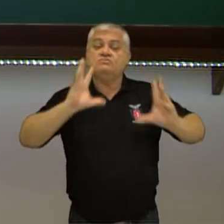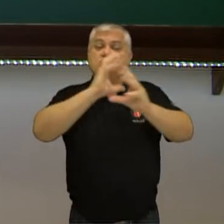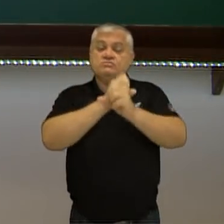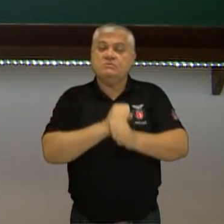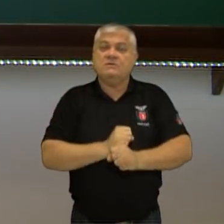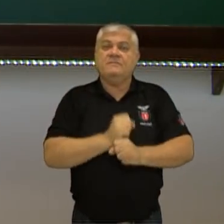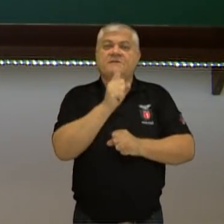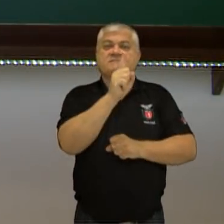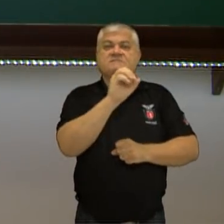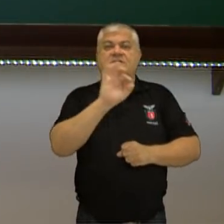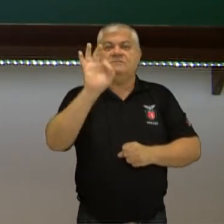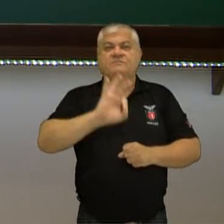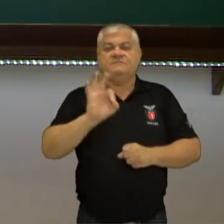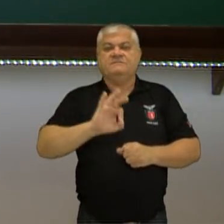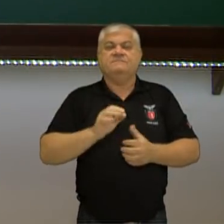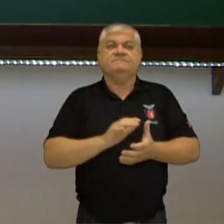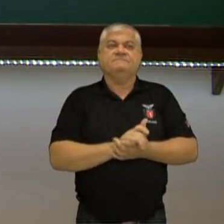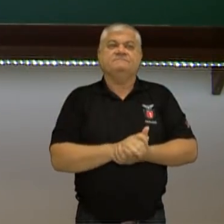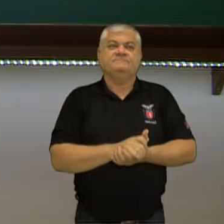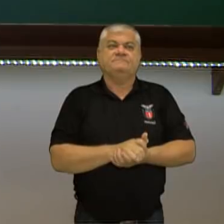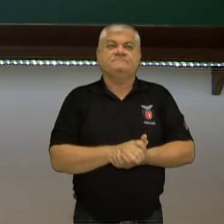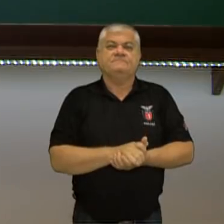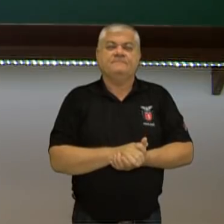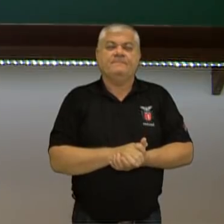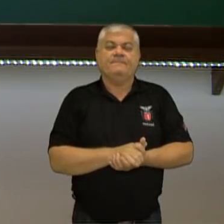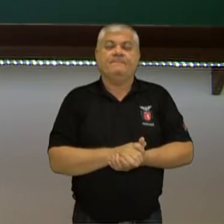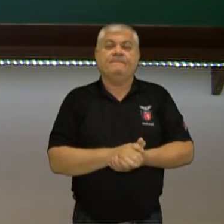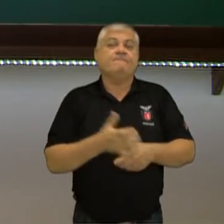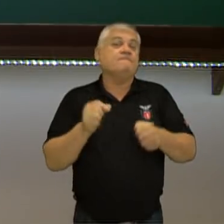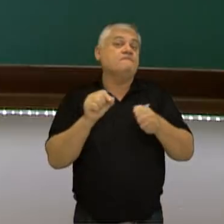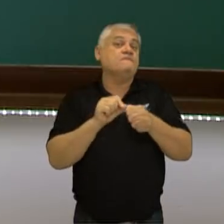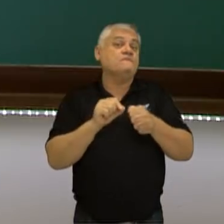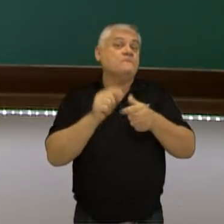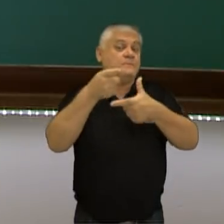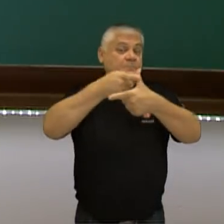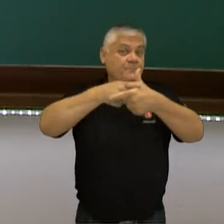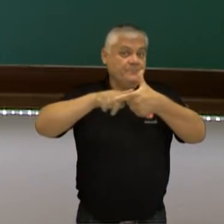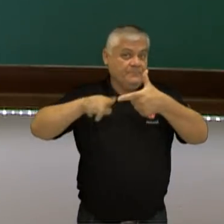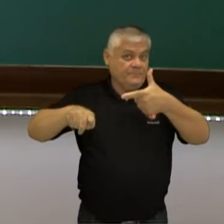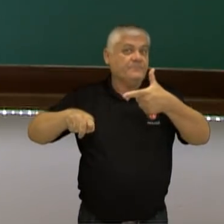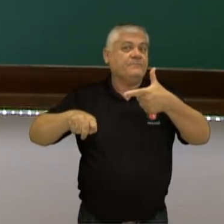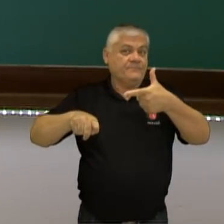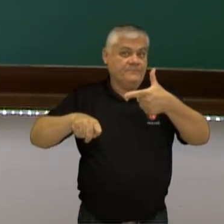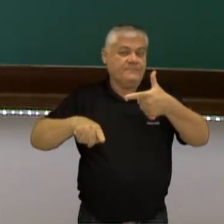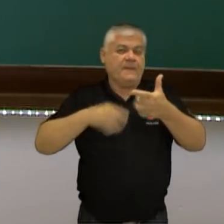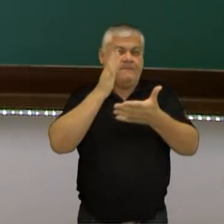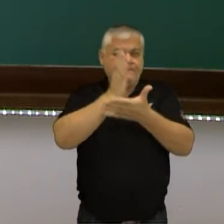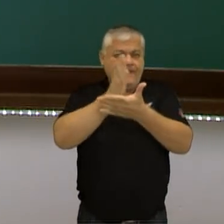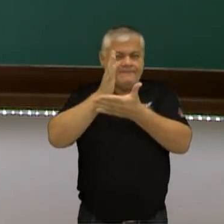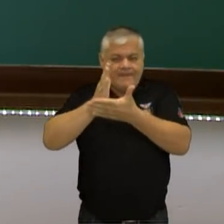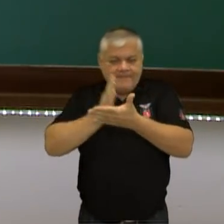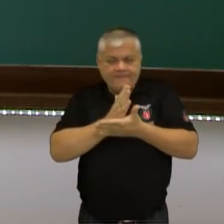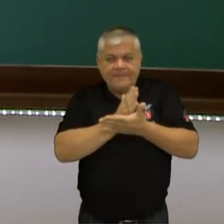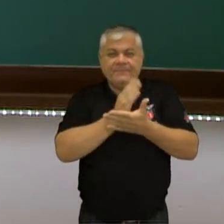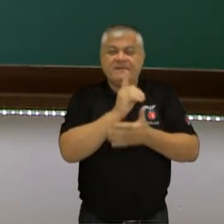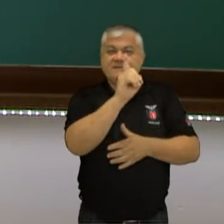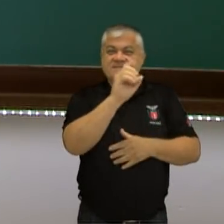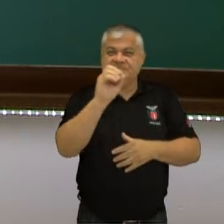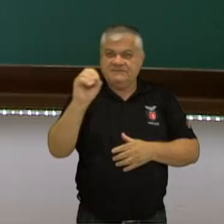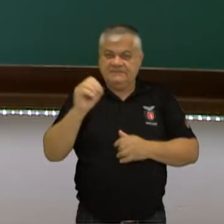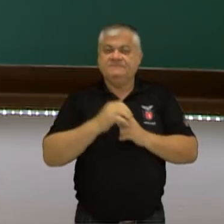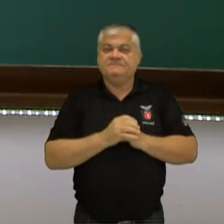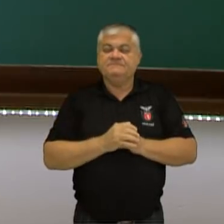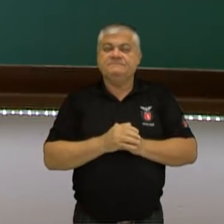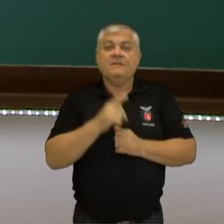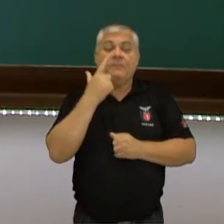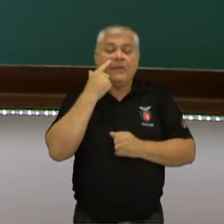Ok? Então, o que a gente vai fazer? Nós vamos dividir essa população em 100 partes iguais. Para eu